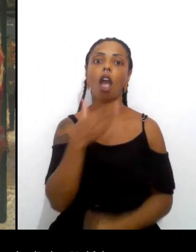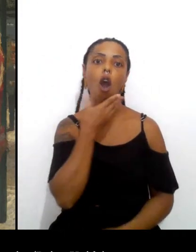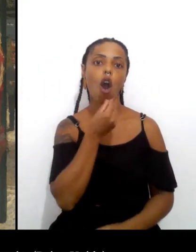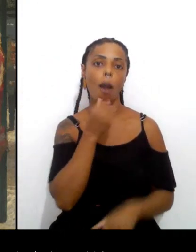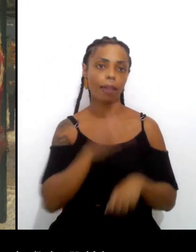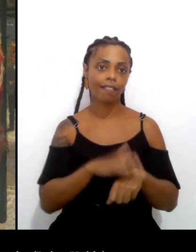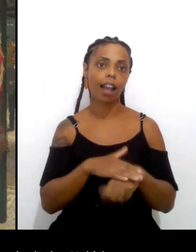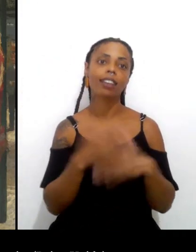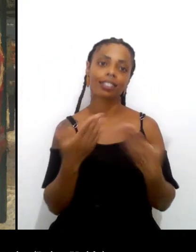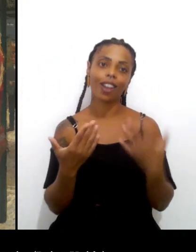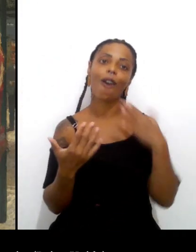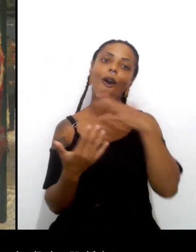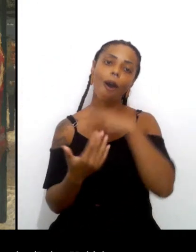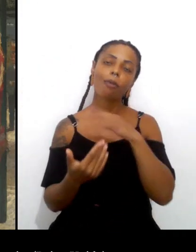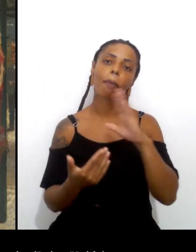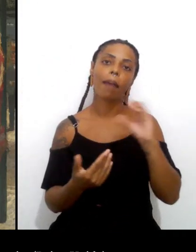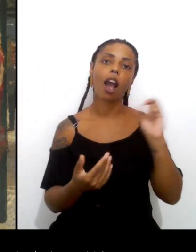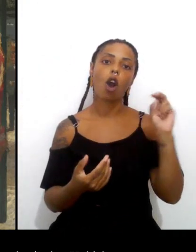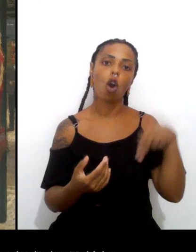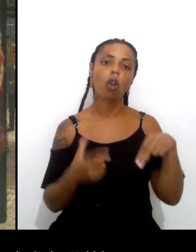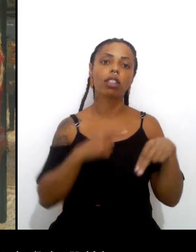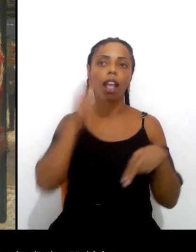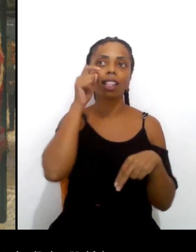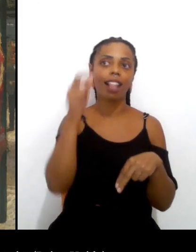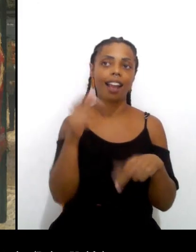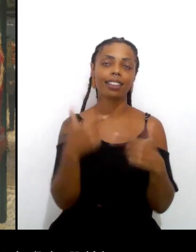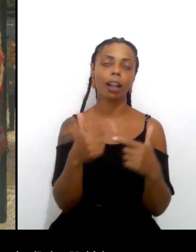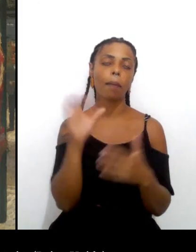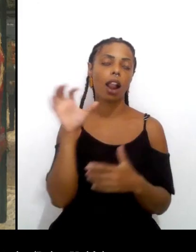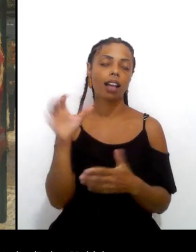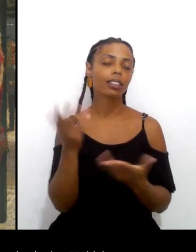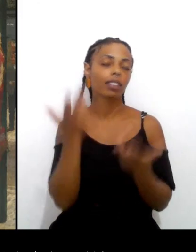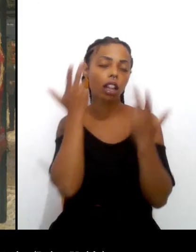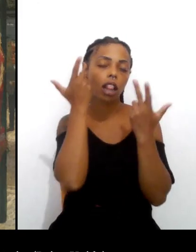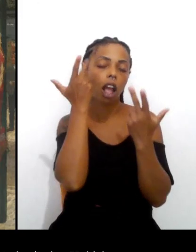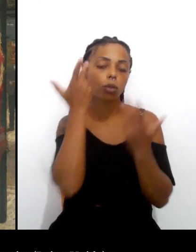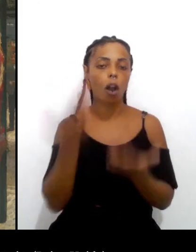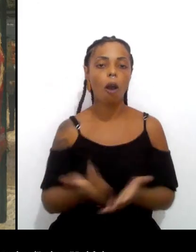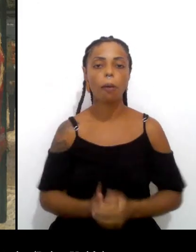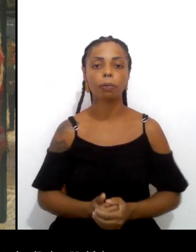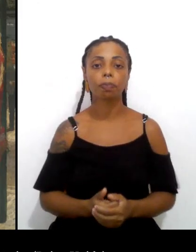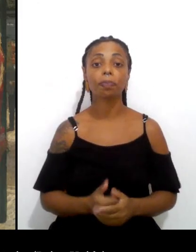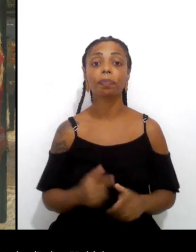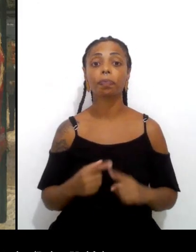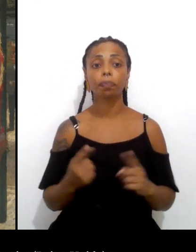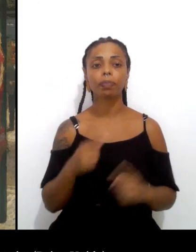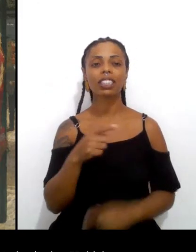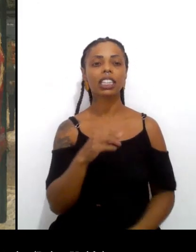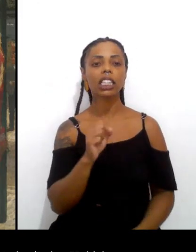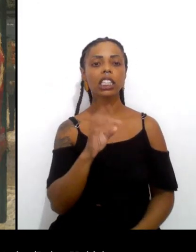estava interessado nesse tipo de coisa é natural na versão